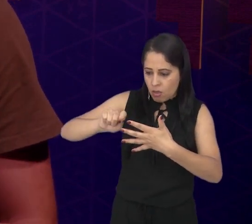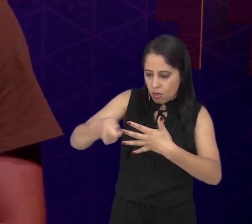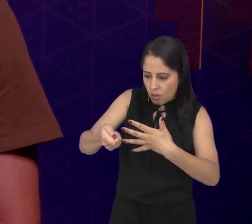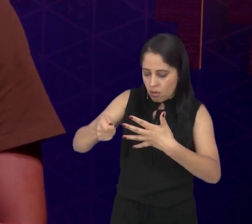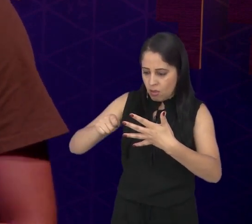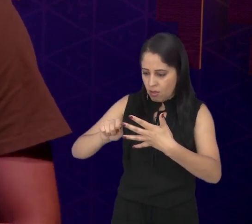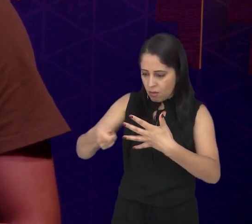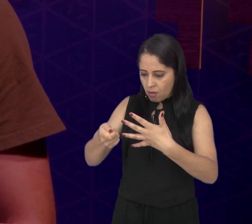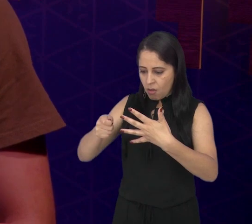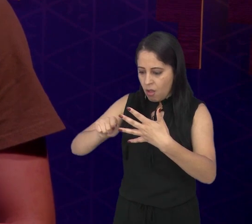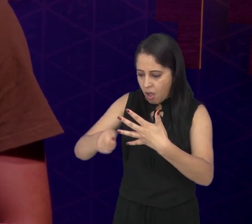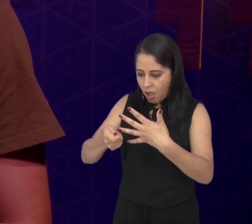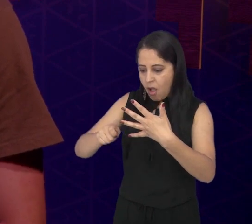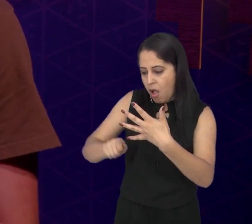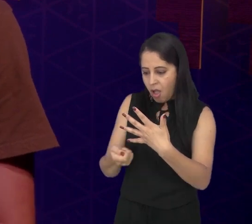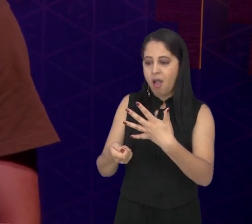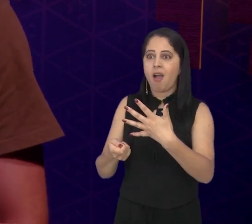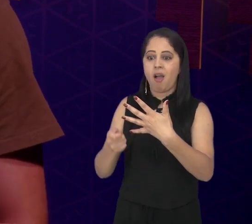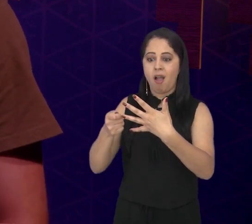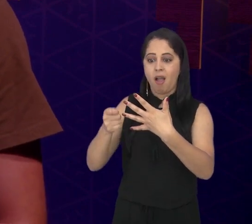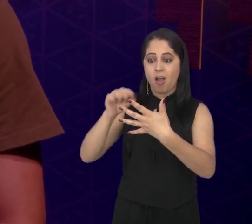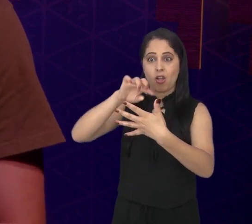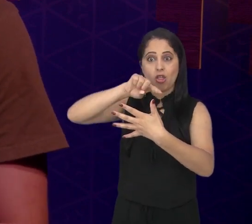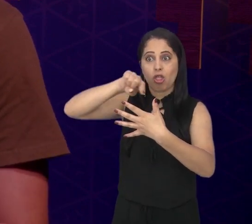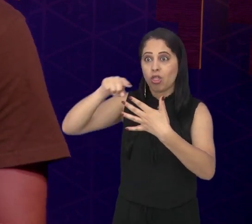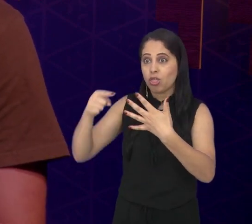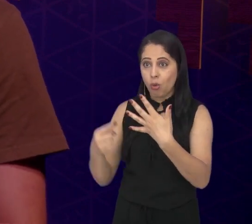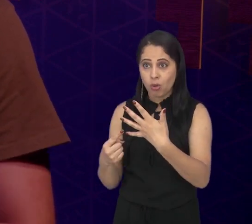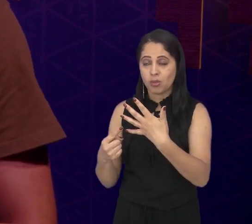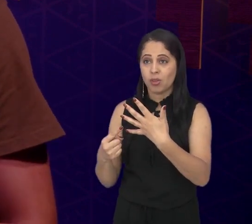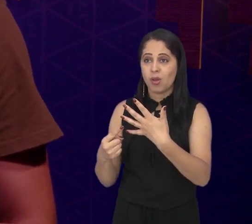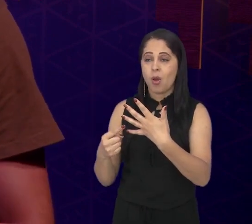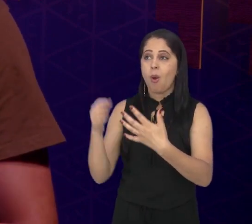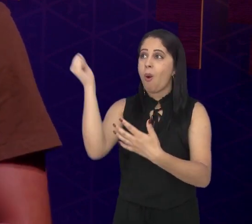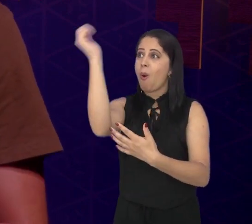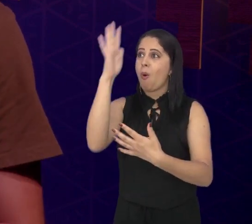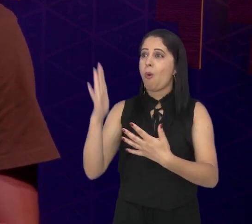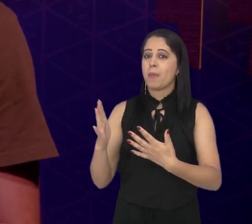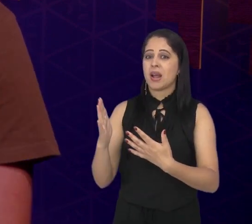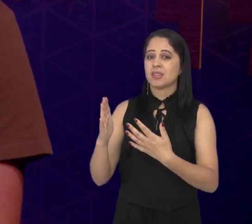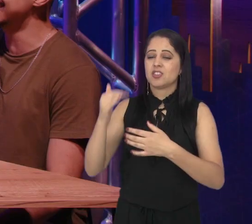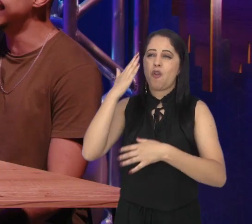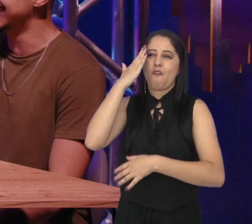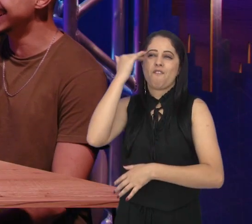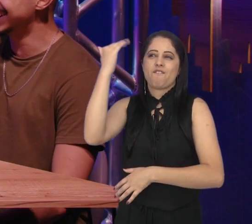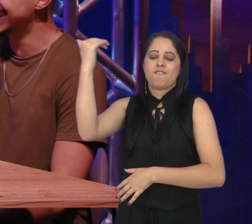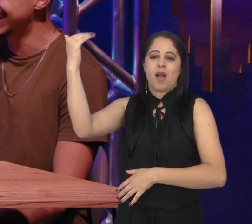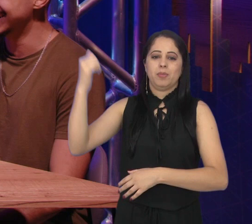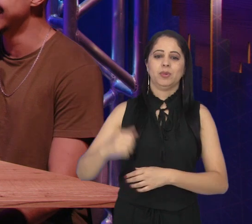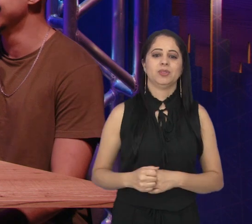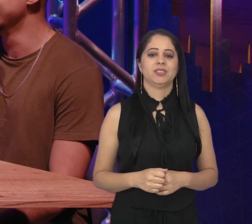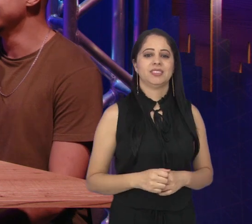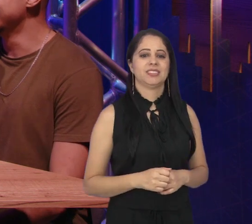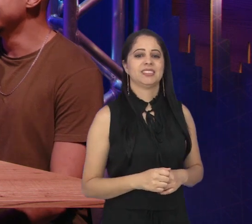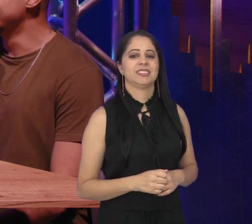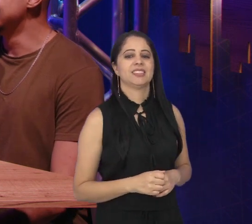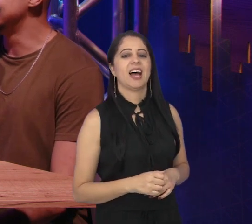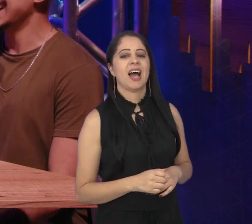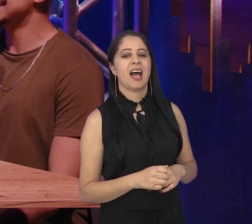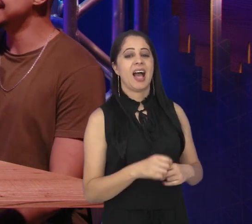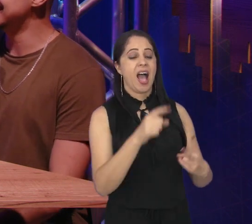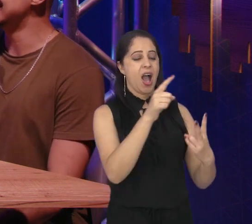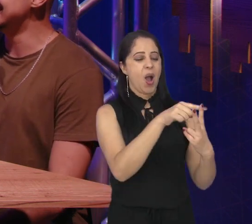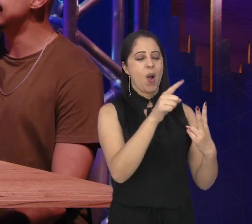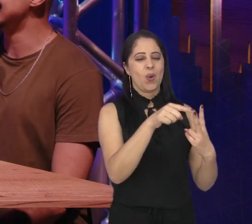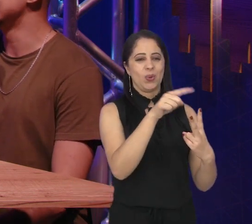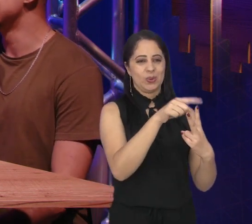aí e ter um feat, assim, sabe, de um artista brasileiro, um artista coreano. Eu tô apostando em Jackson e Anitta.